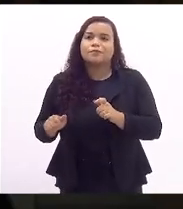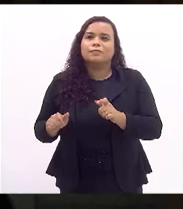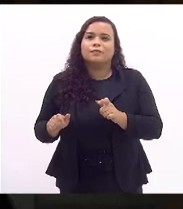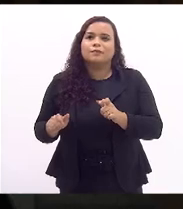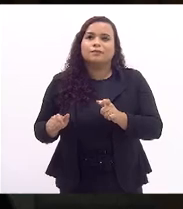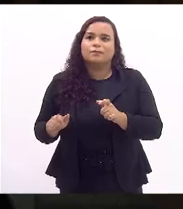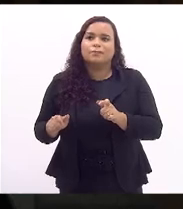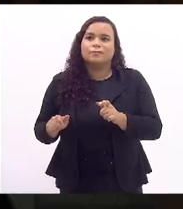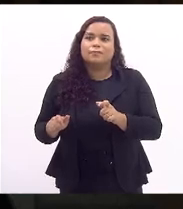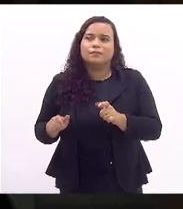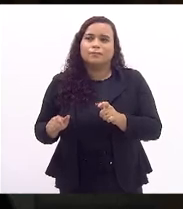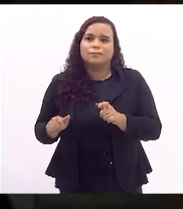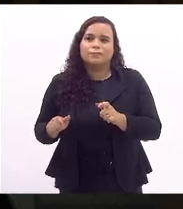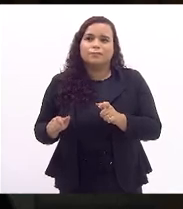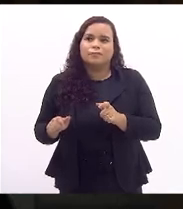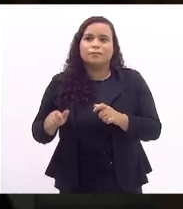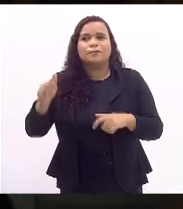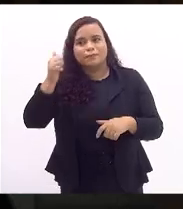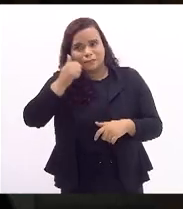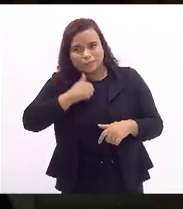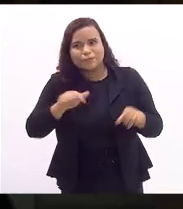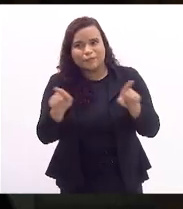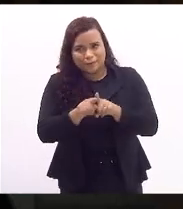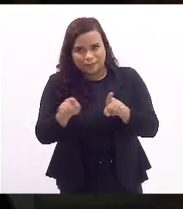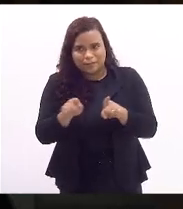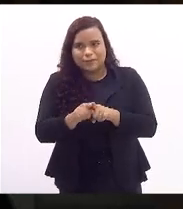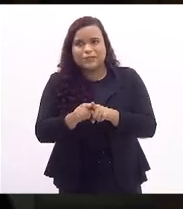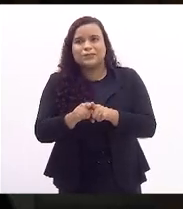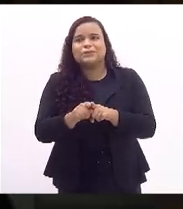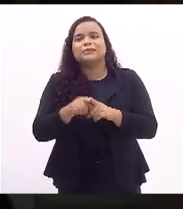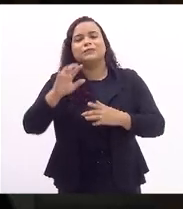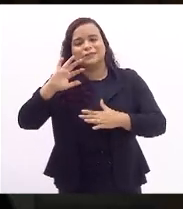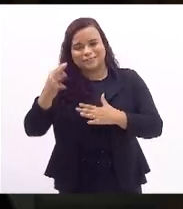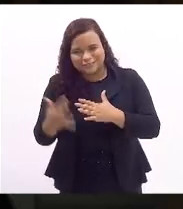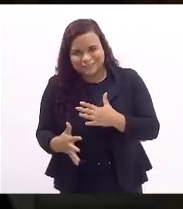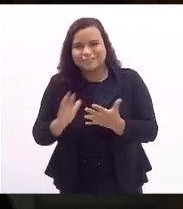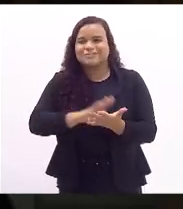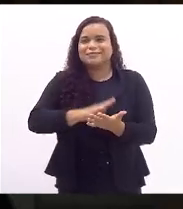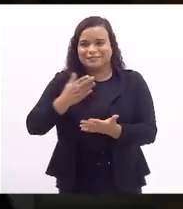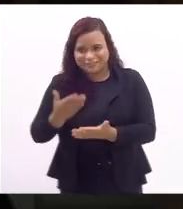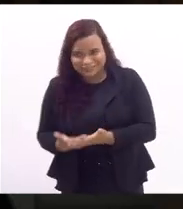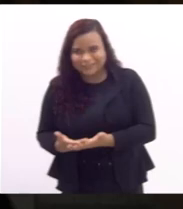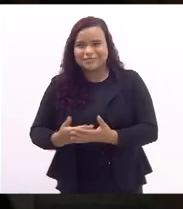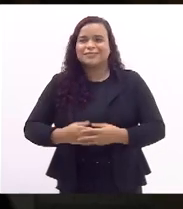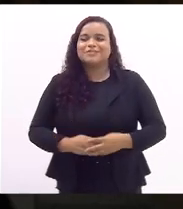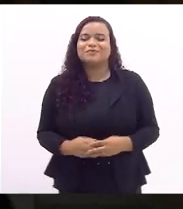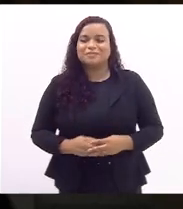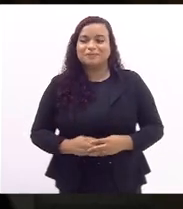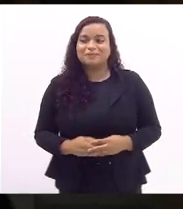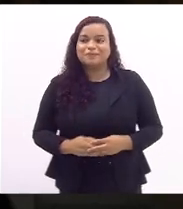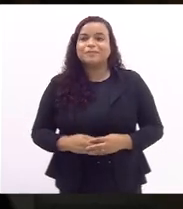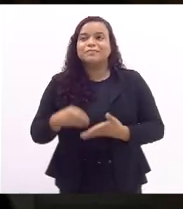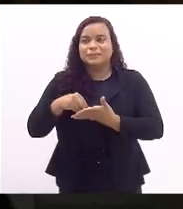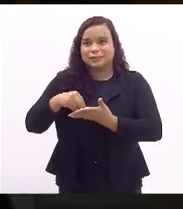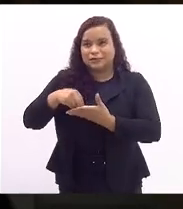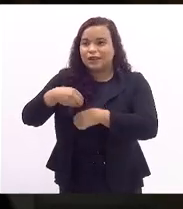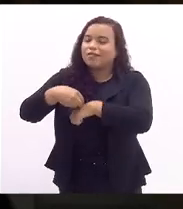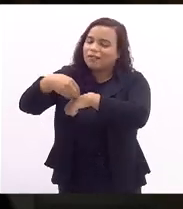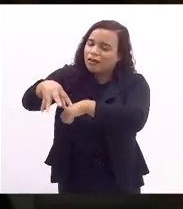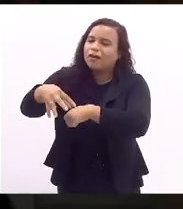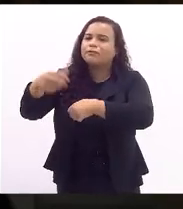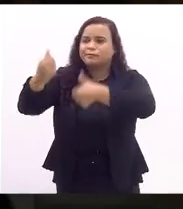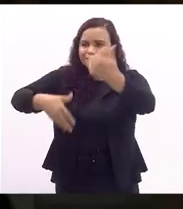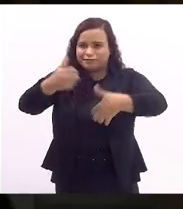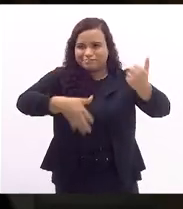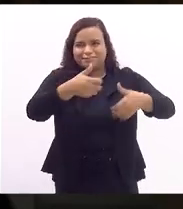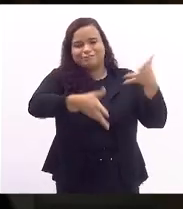o e Senhoras senhora a intérprete da linguagem de libras que leva a nossa